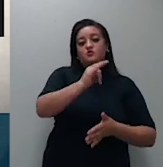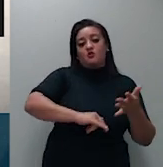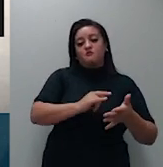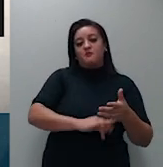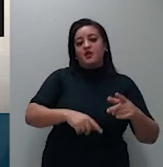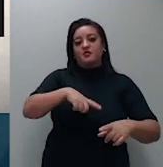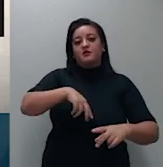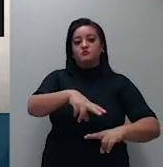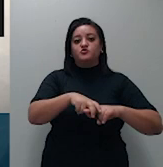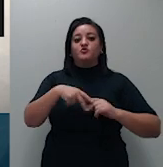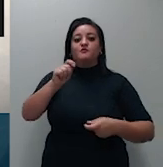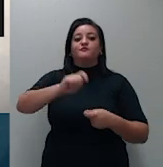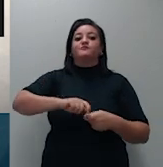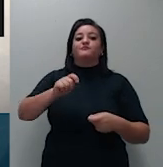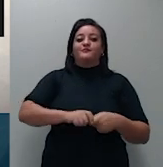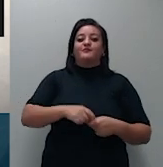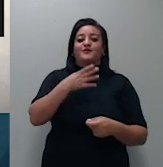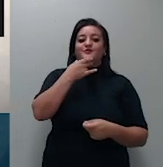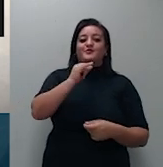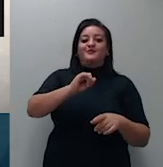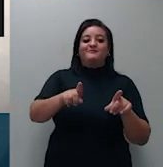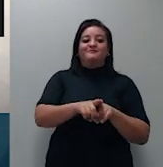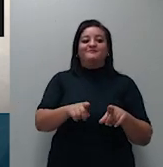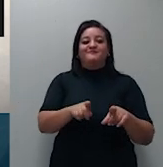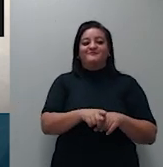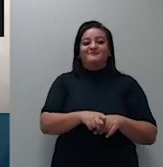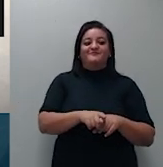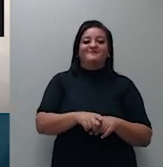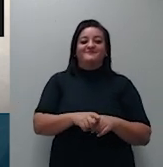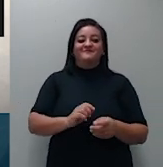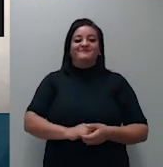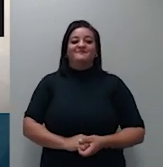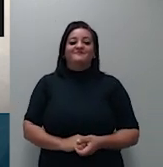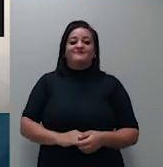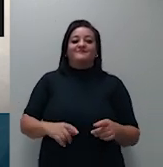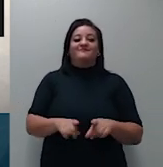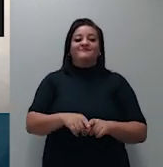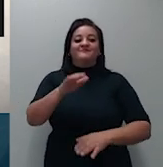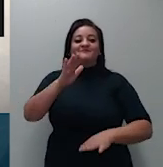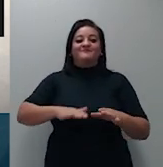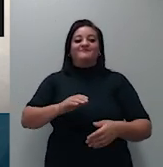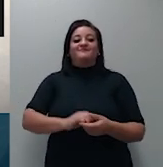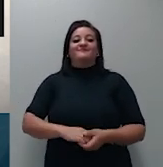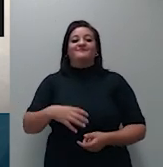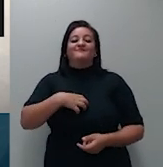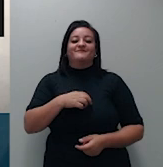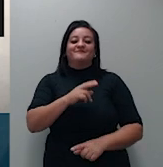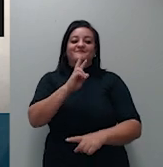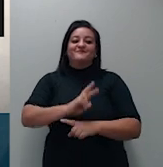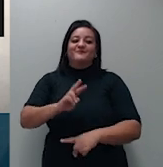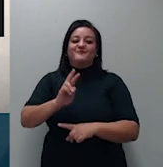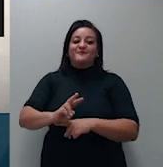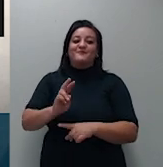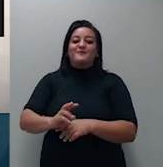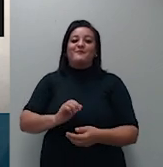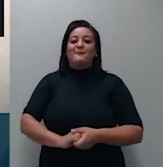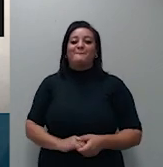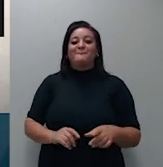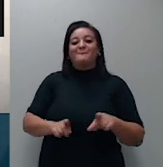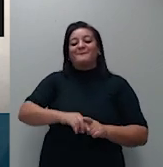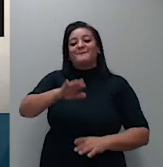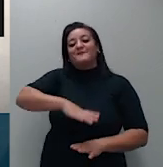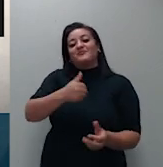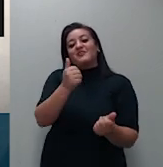pelo genitor abster-se anotar de adotar qualquer providência de Conduta protetiva não cuidam sequer de ocultar a